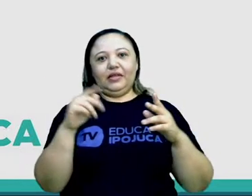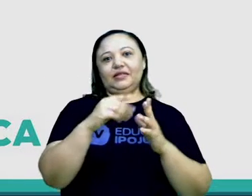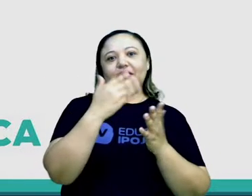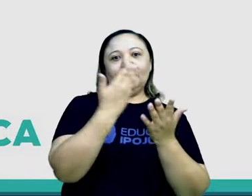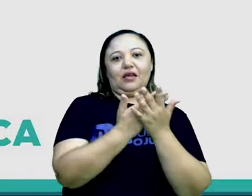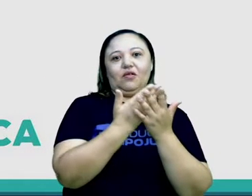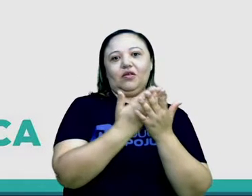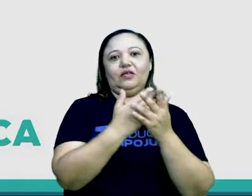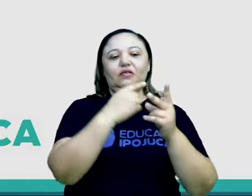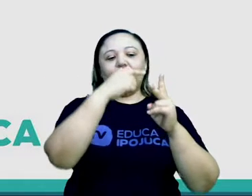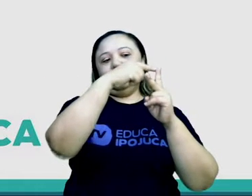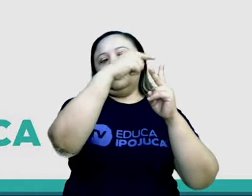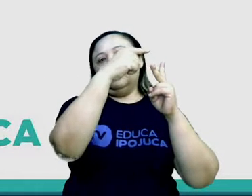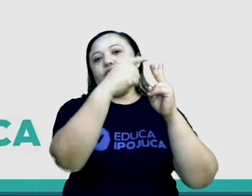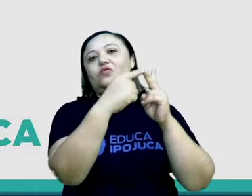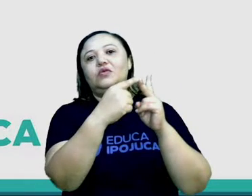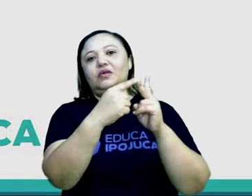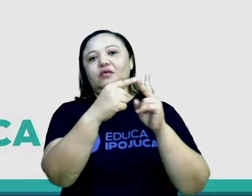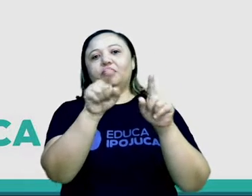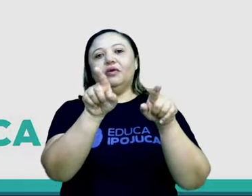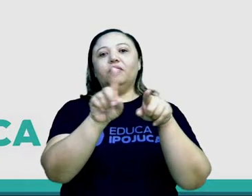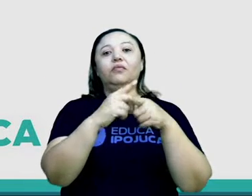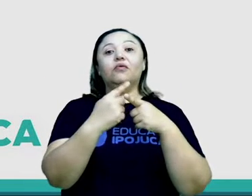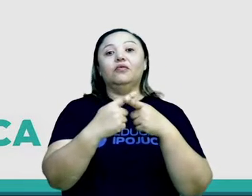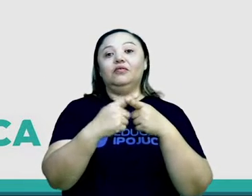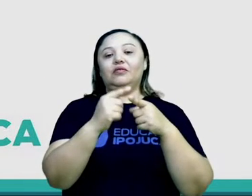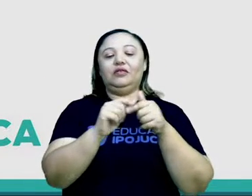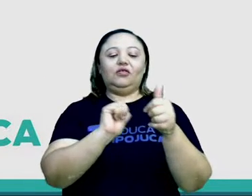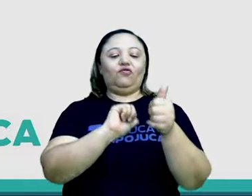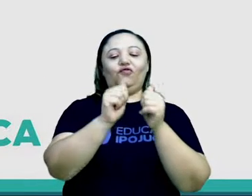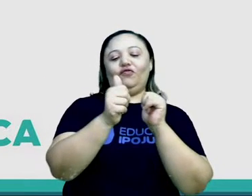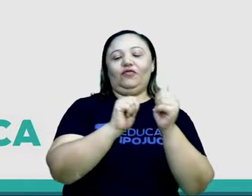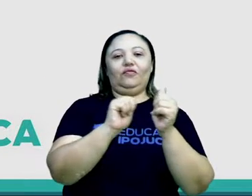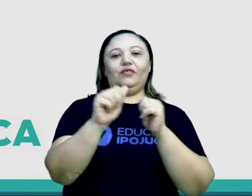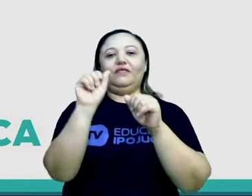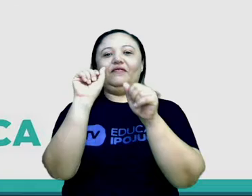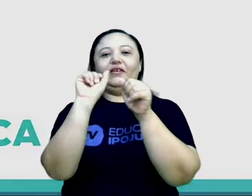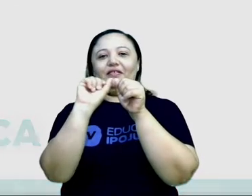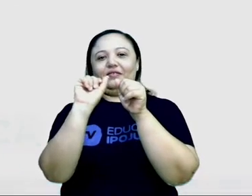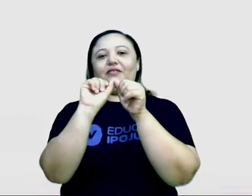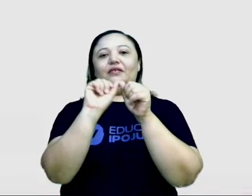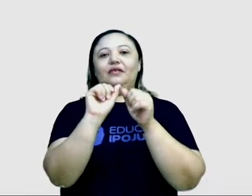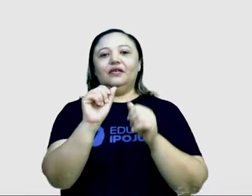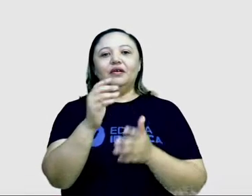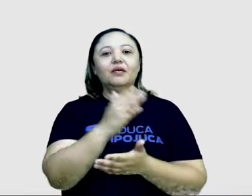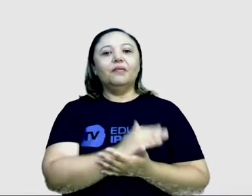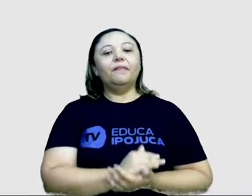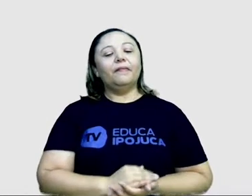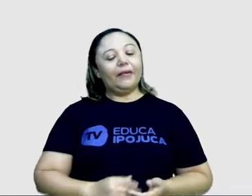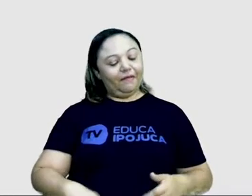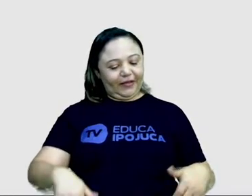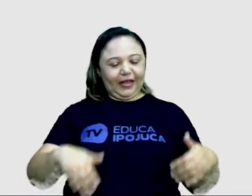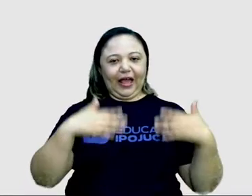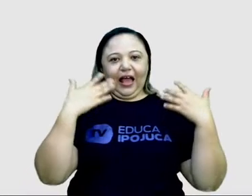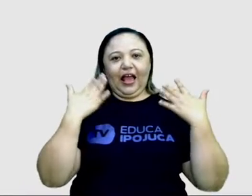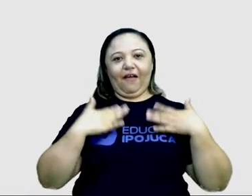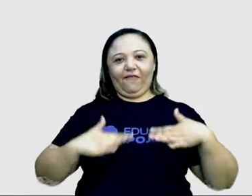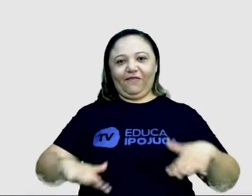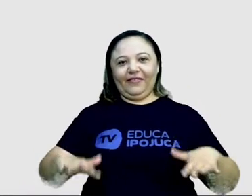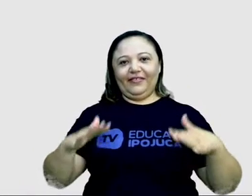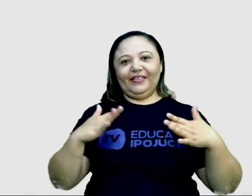duas, porque tem um joguinho bem legal para poder a gente fazer, tá bem? Então, para a gente se sentir bem à